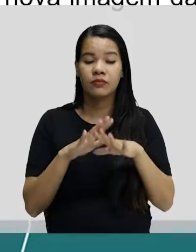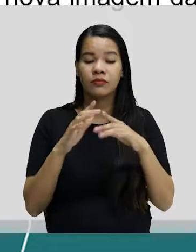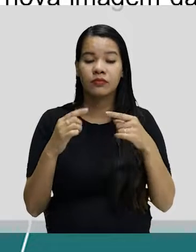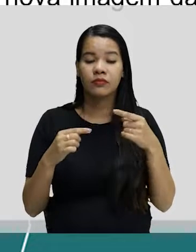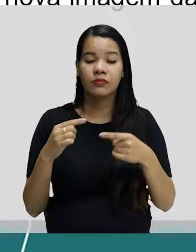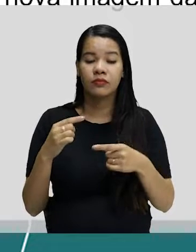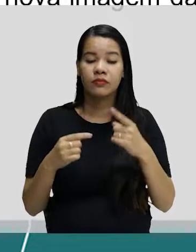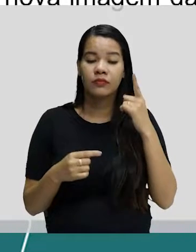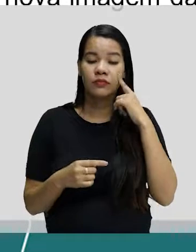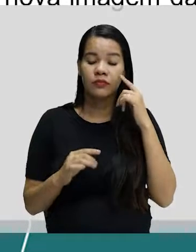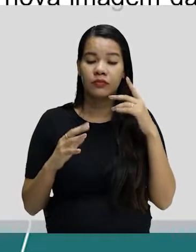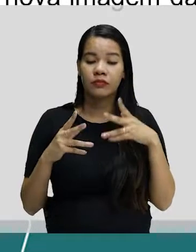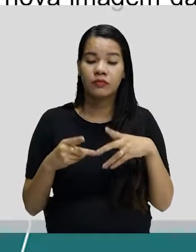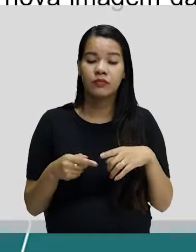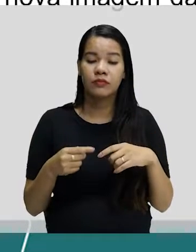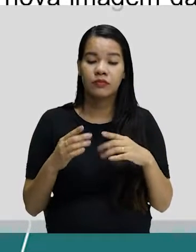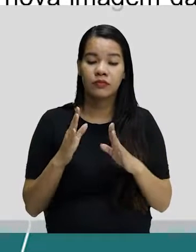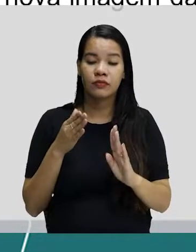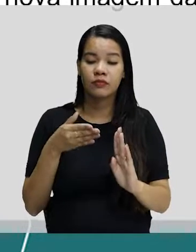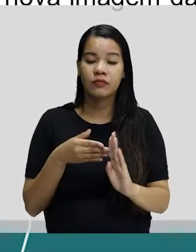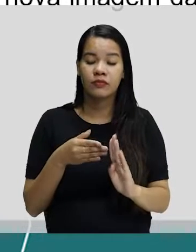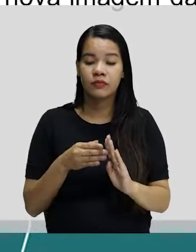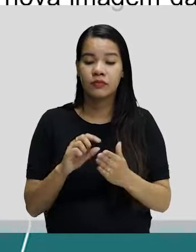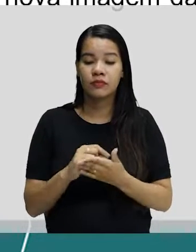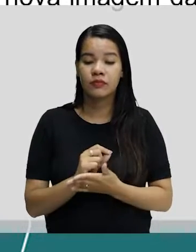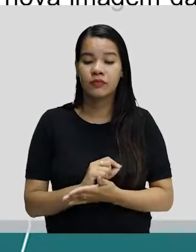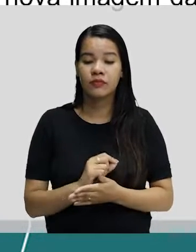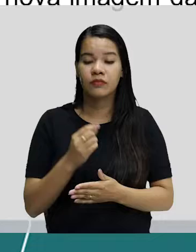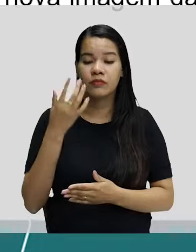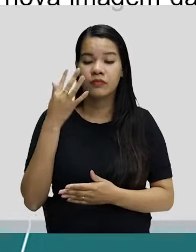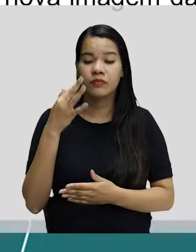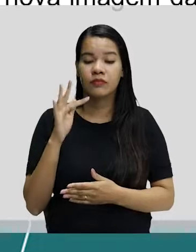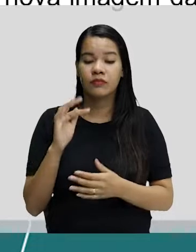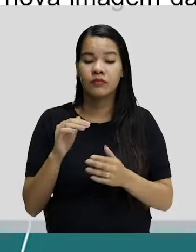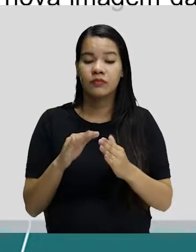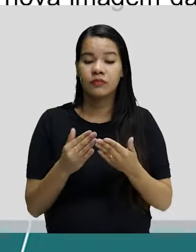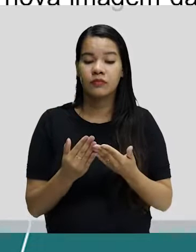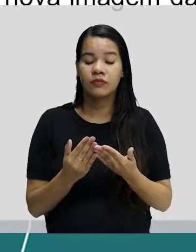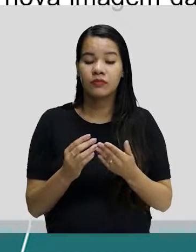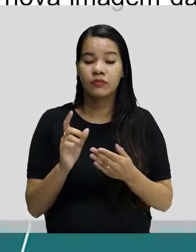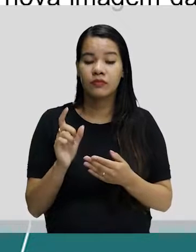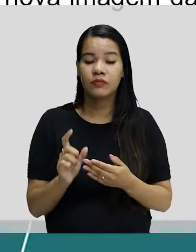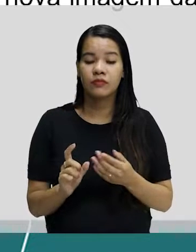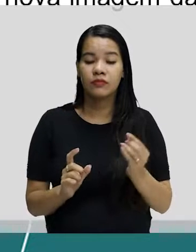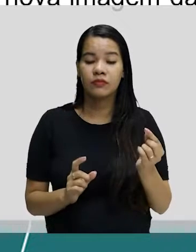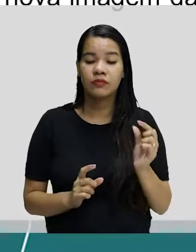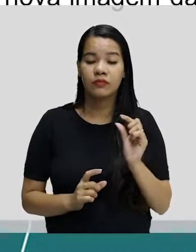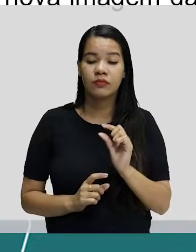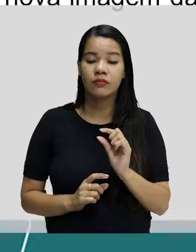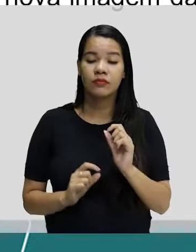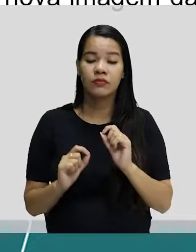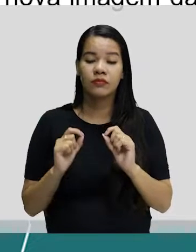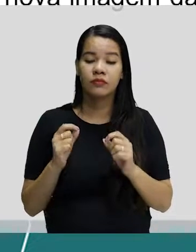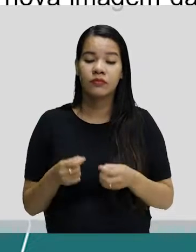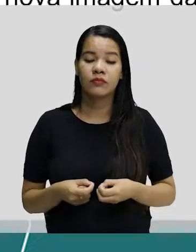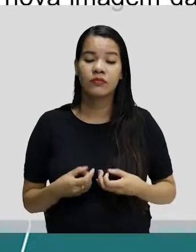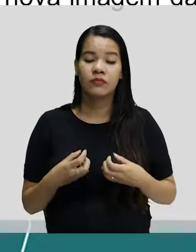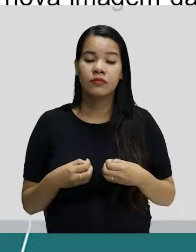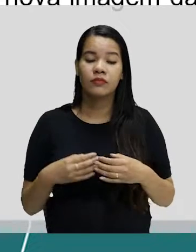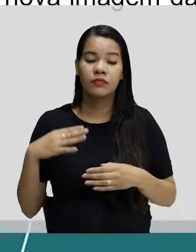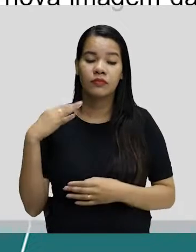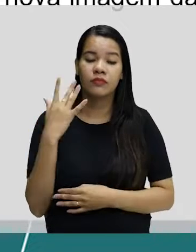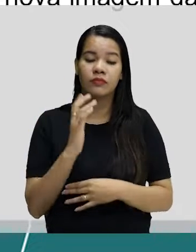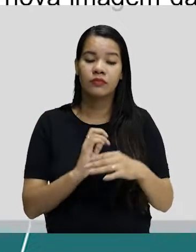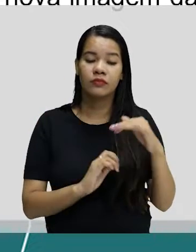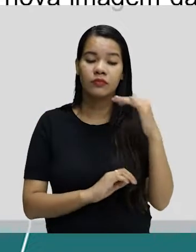todas as direções. As anotações filosóficas deste livro são, por assim dizer, uma porção de esboços de paisagens que